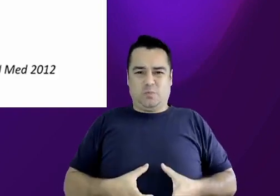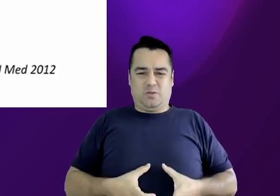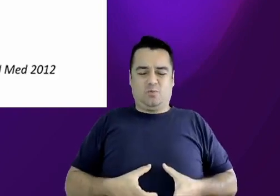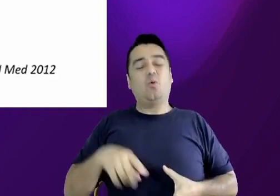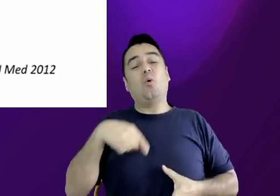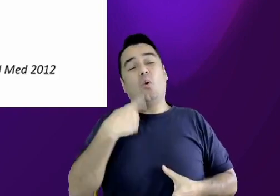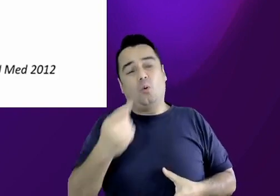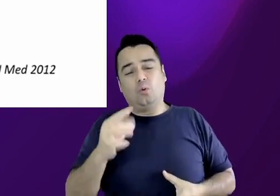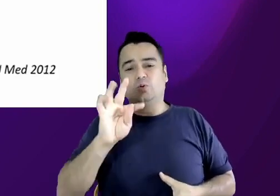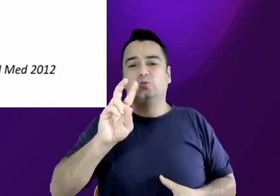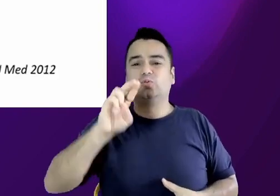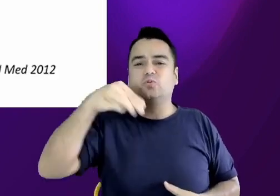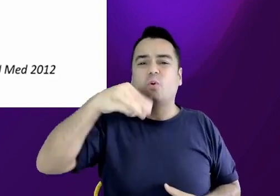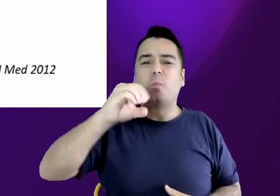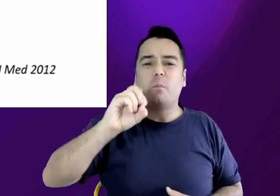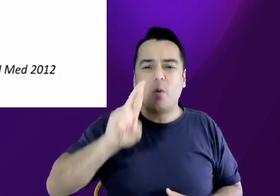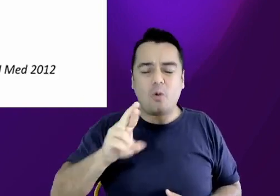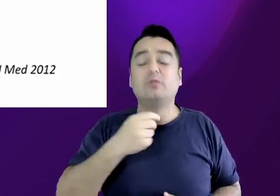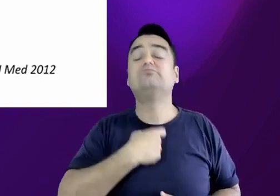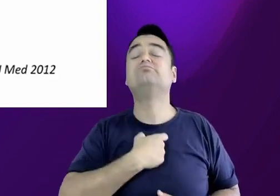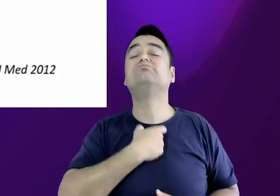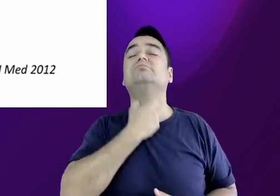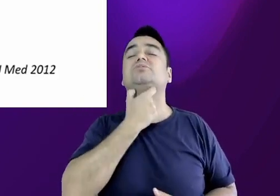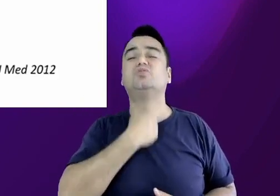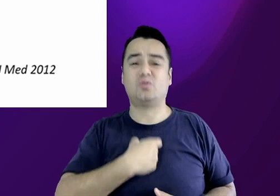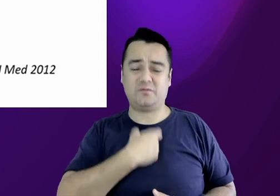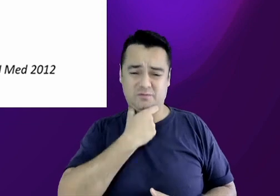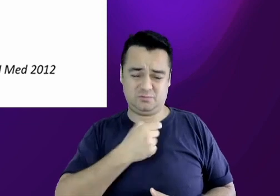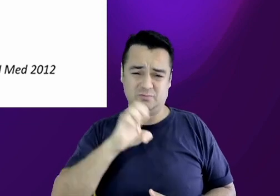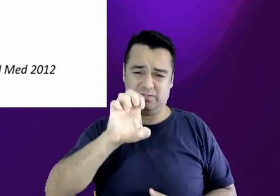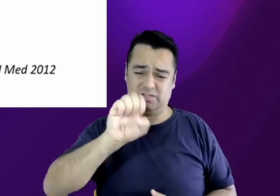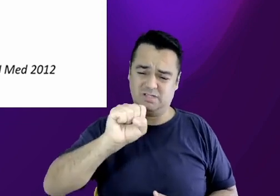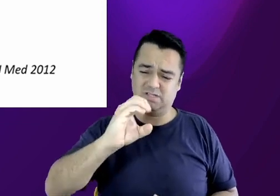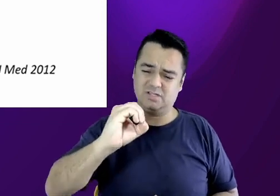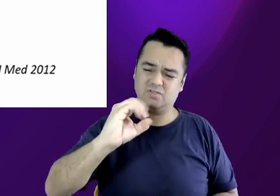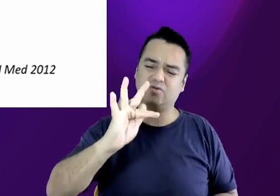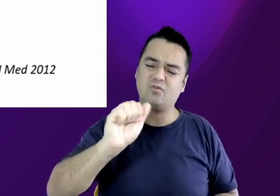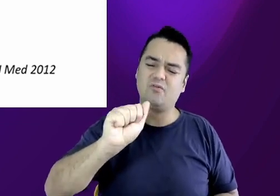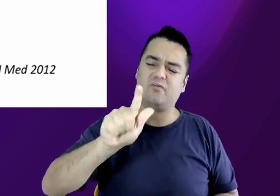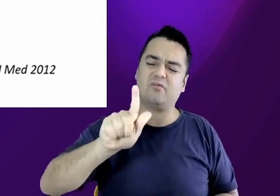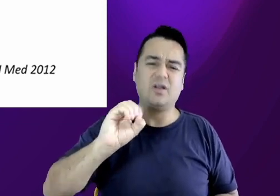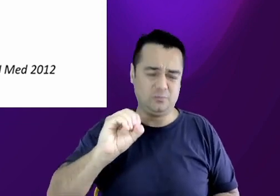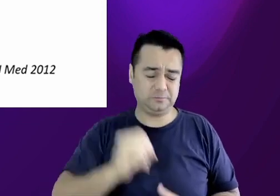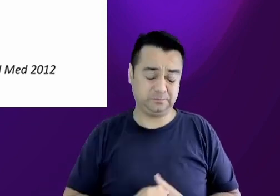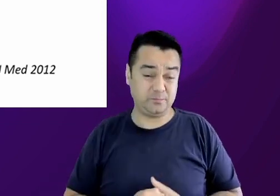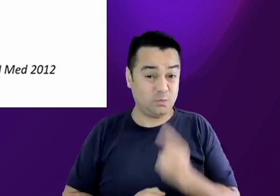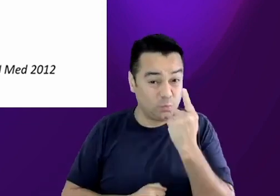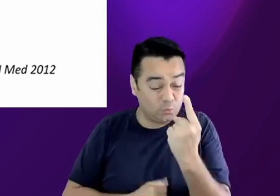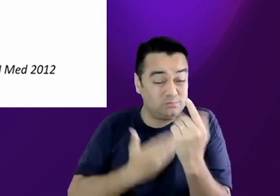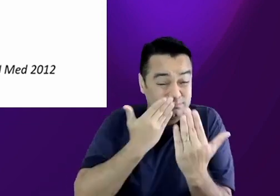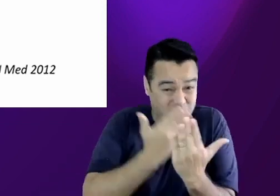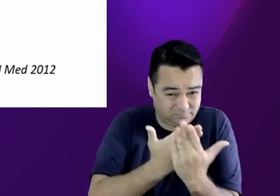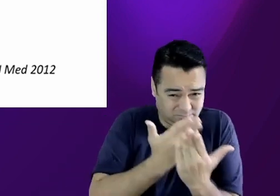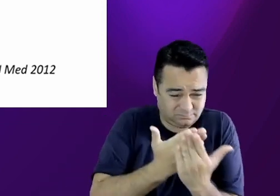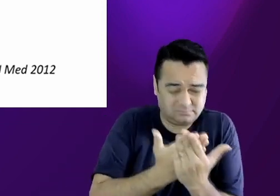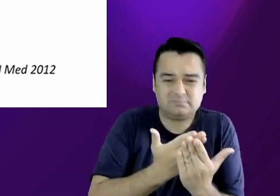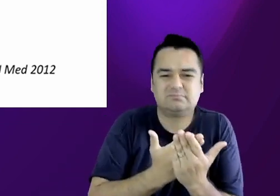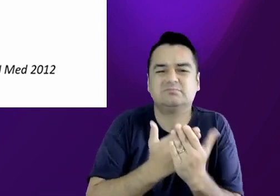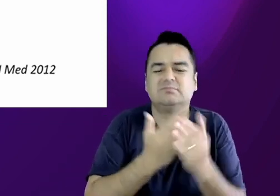tumores de esôfago, né? Um dos estudos que fundamenta o tratamento